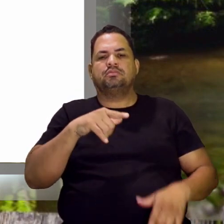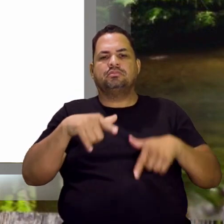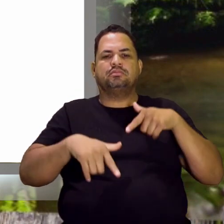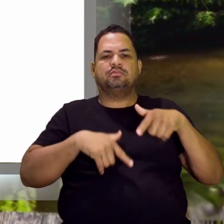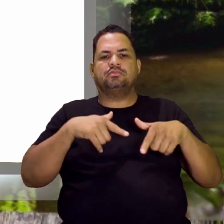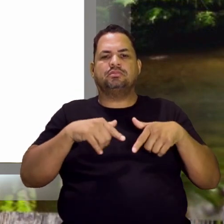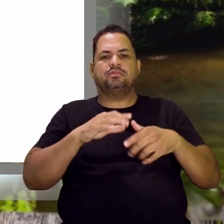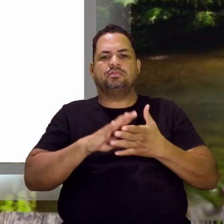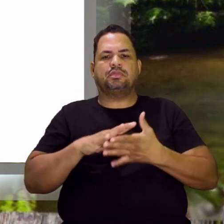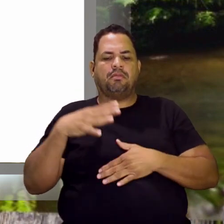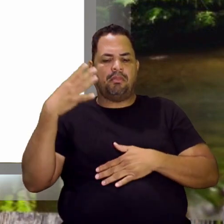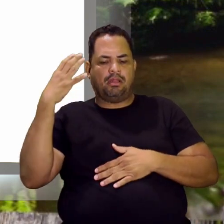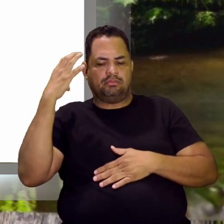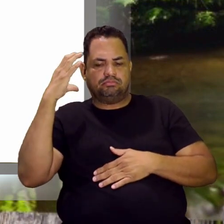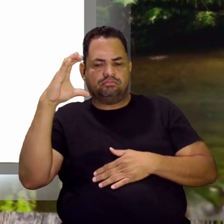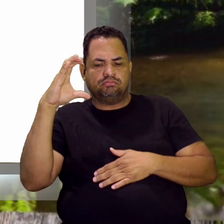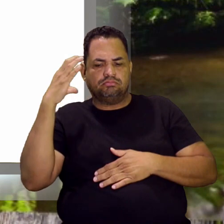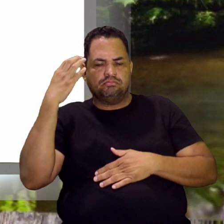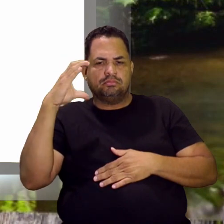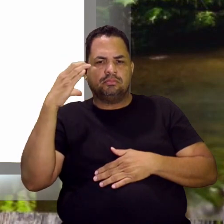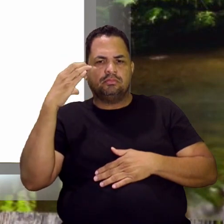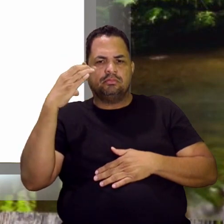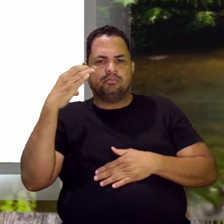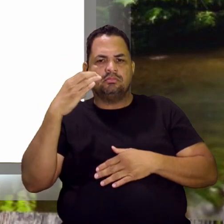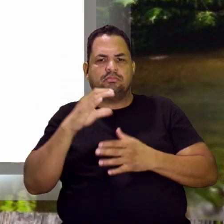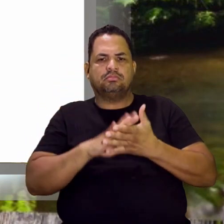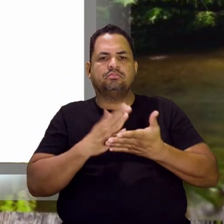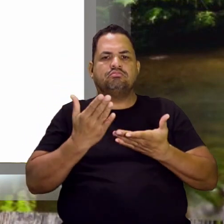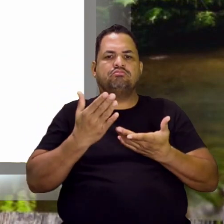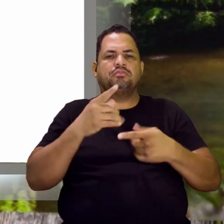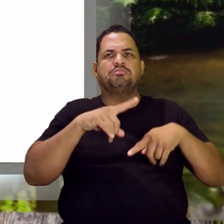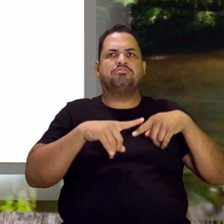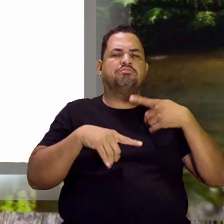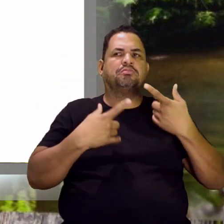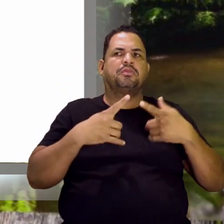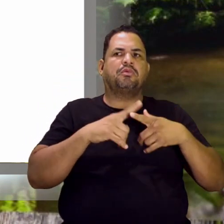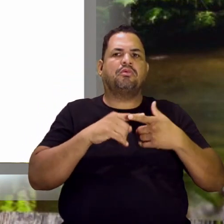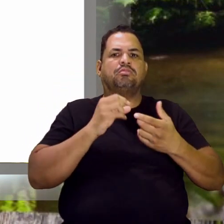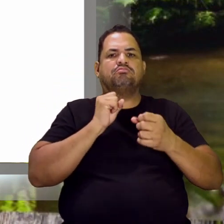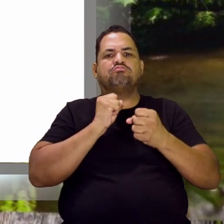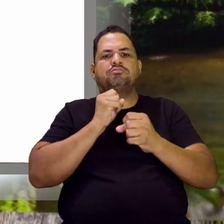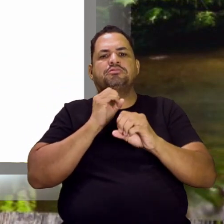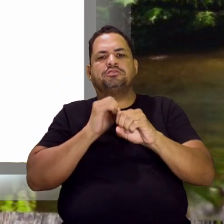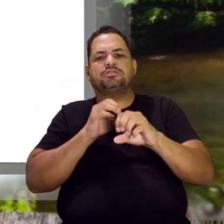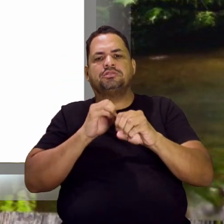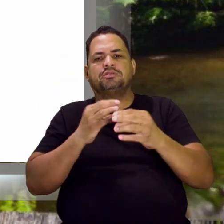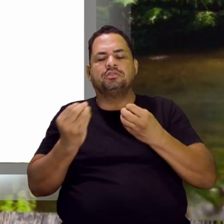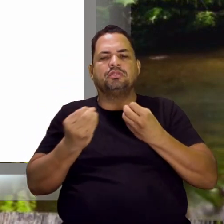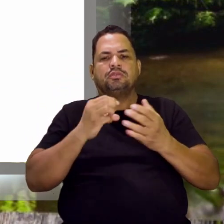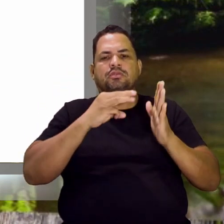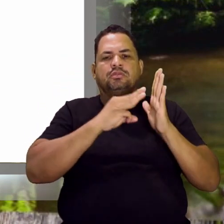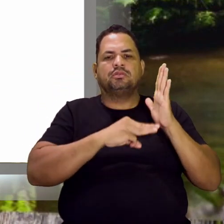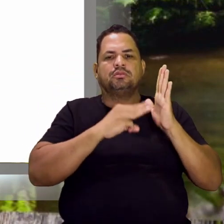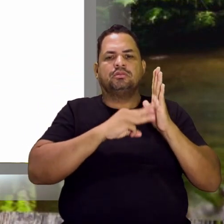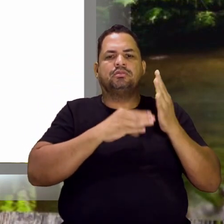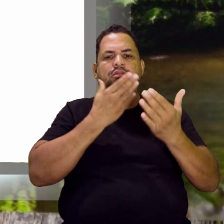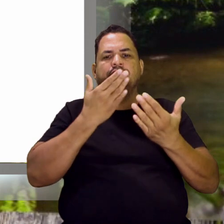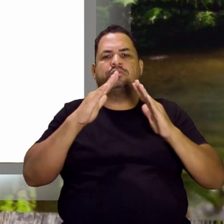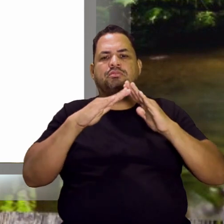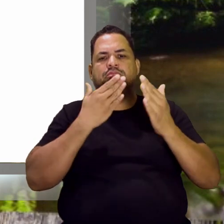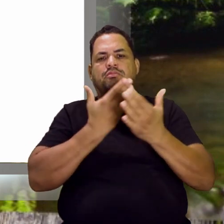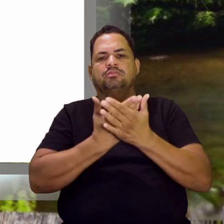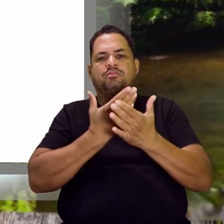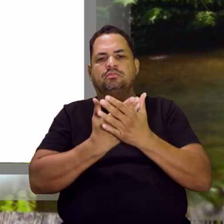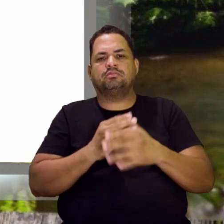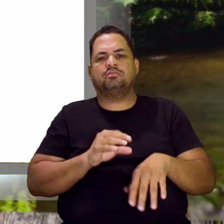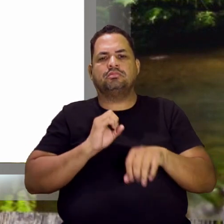com música. Né? A música como instrumento didático, enfim, para o meu método de escola, né?